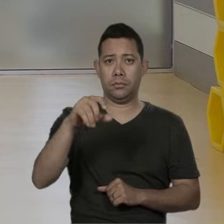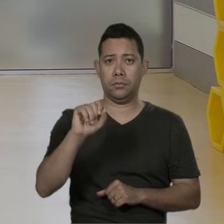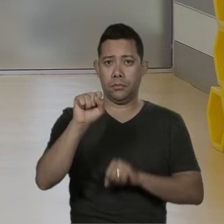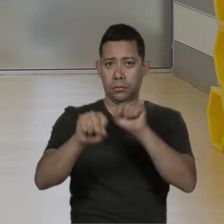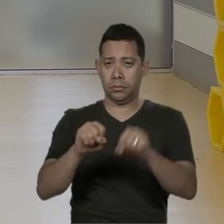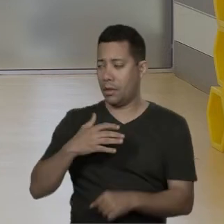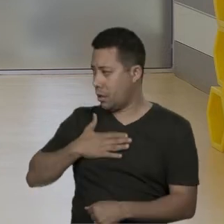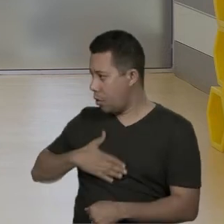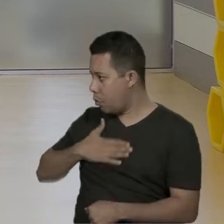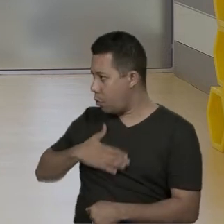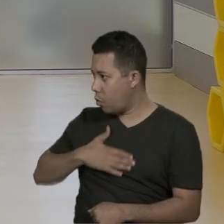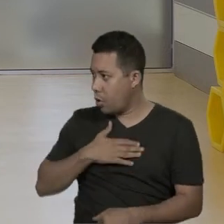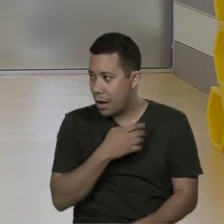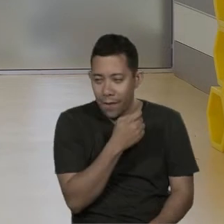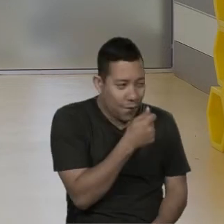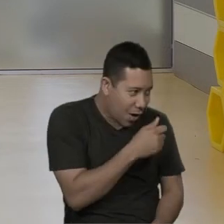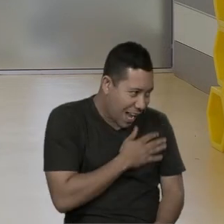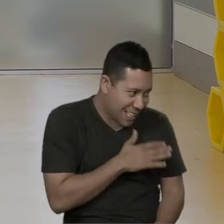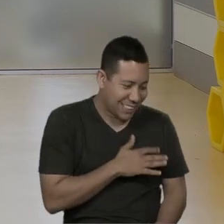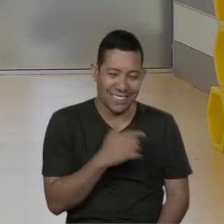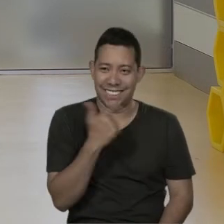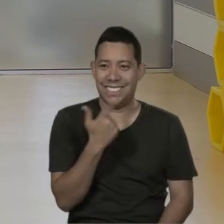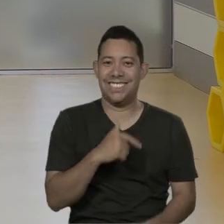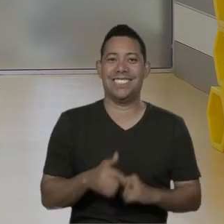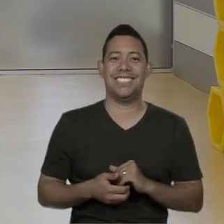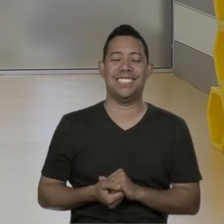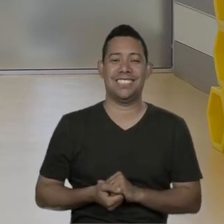Tranquilo, Vivi? Quase. Quase.